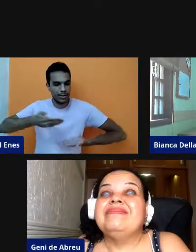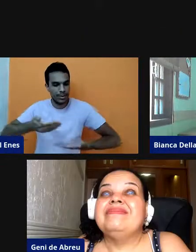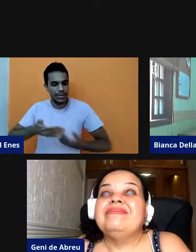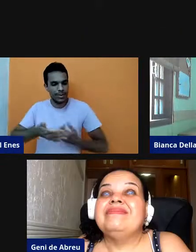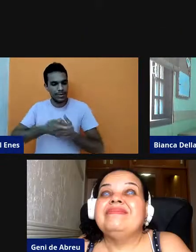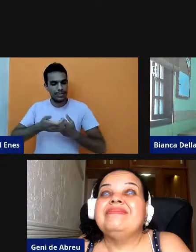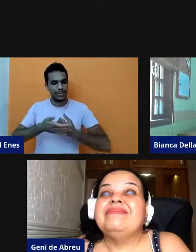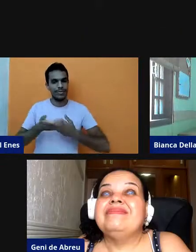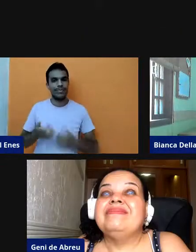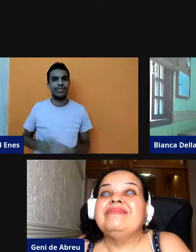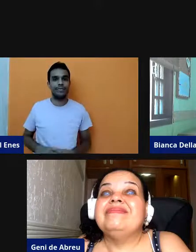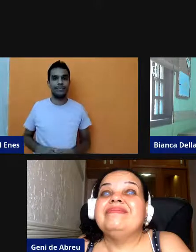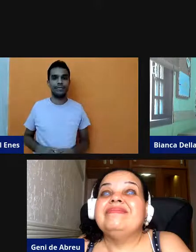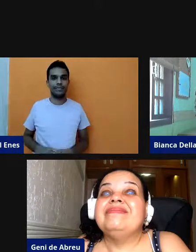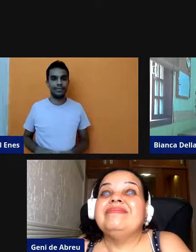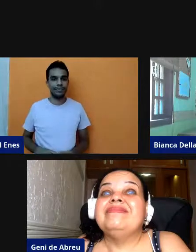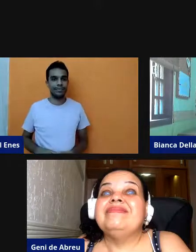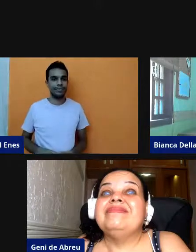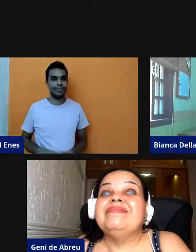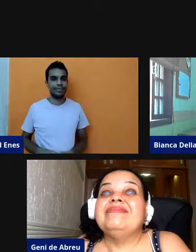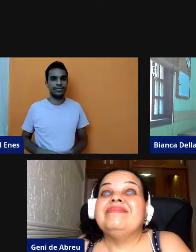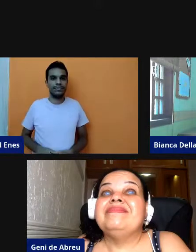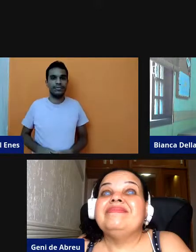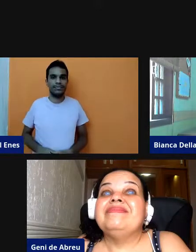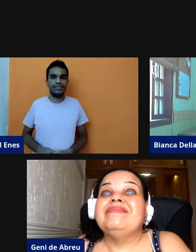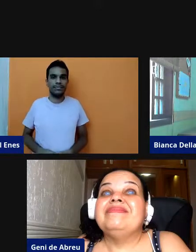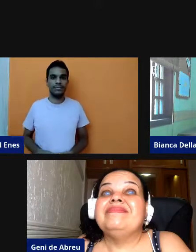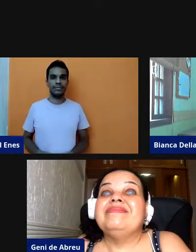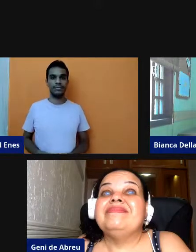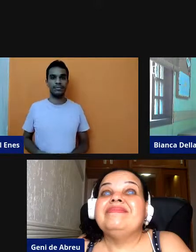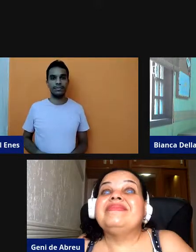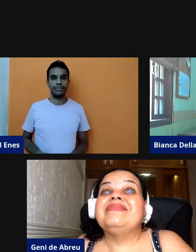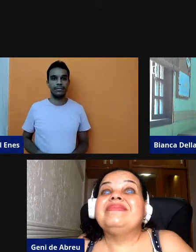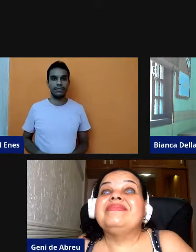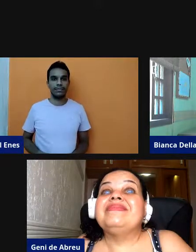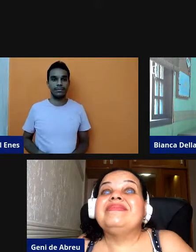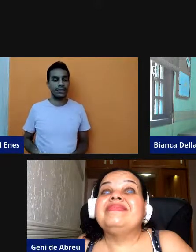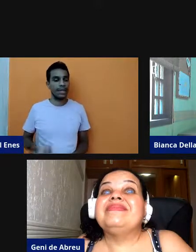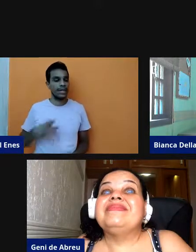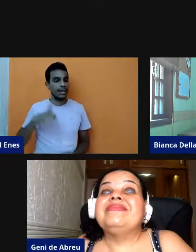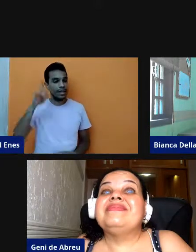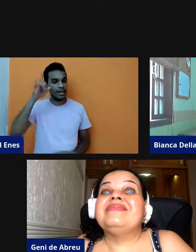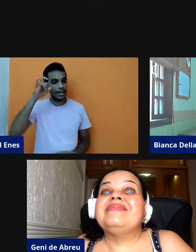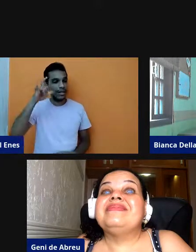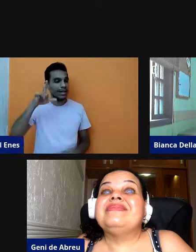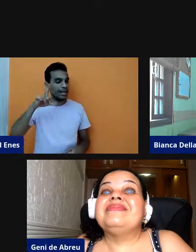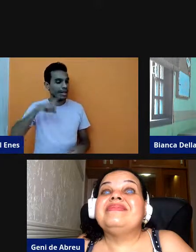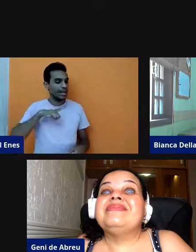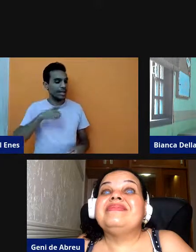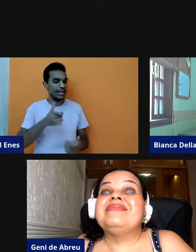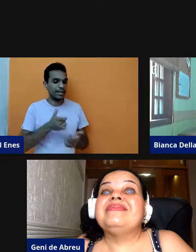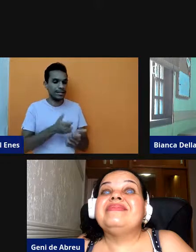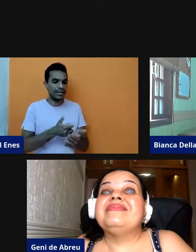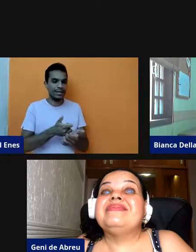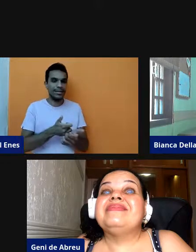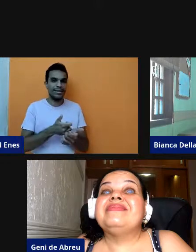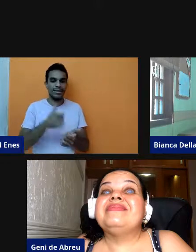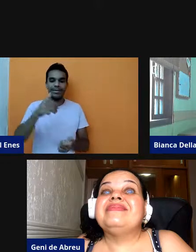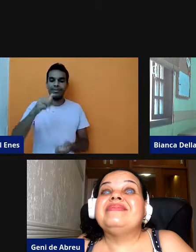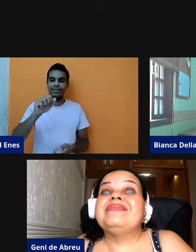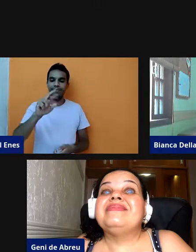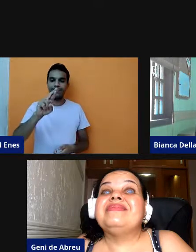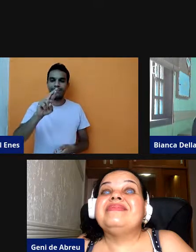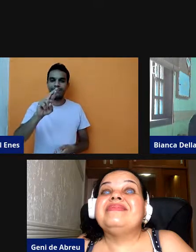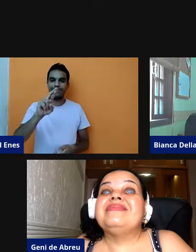sigam a Patrícia, né, @ no Instagram, e sigam a Márcia também, @ porque o Estante Existe, a